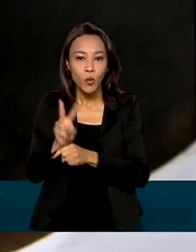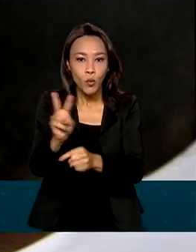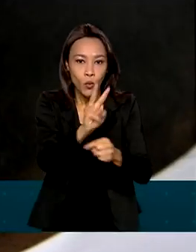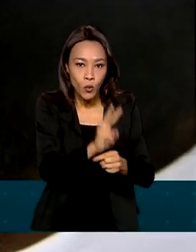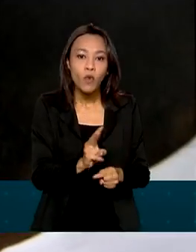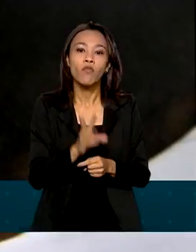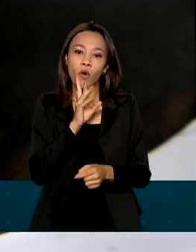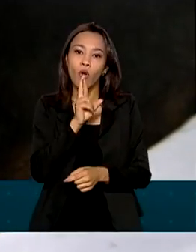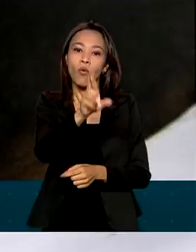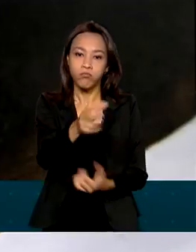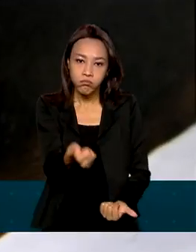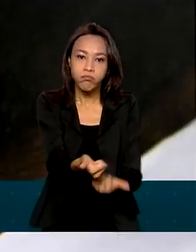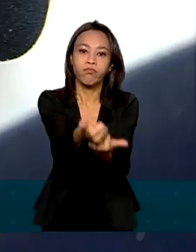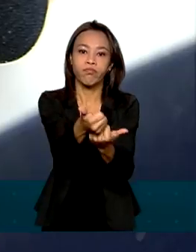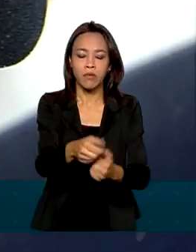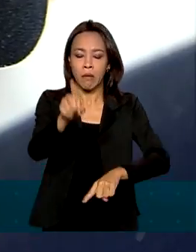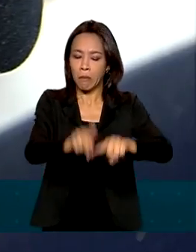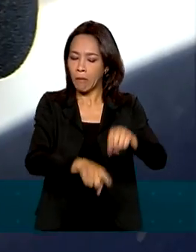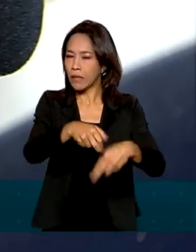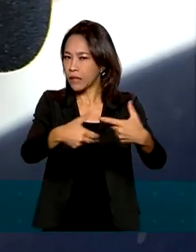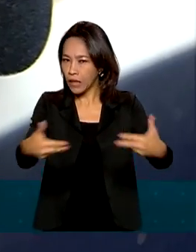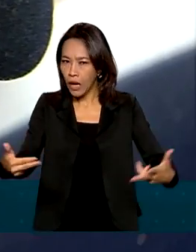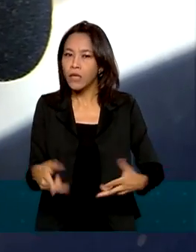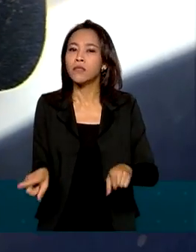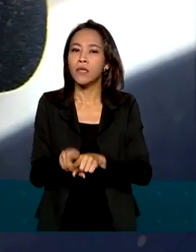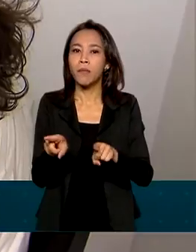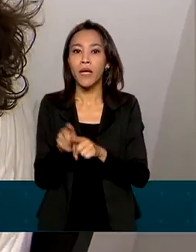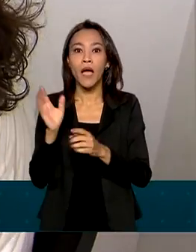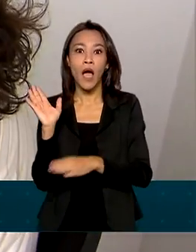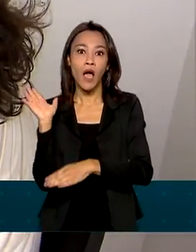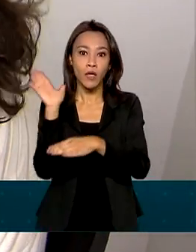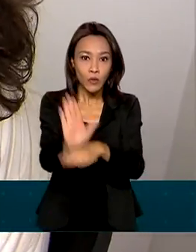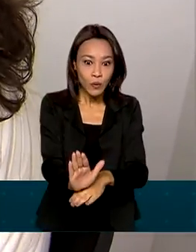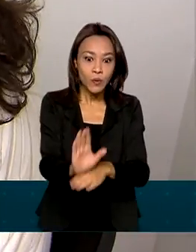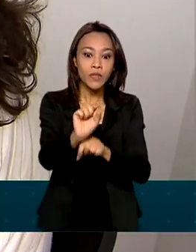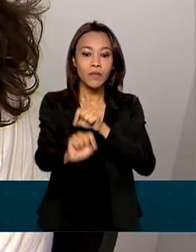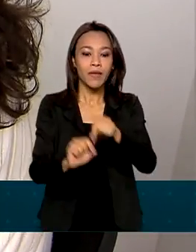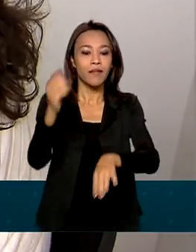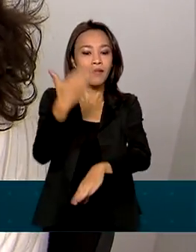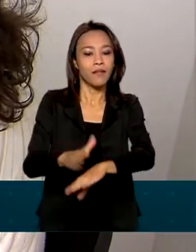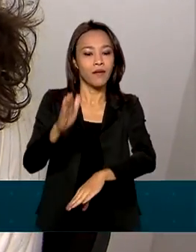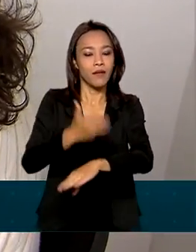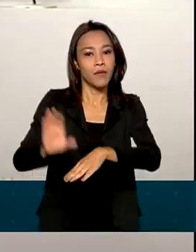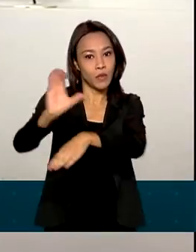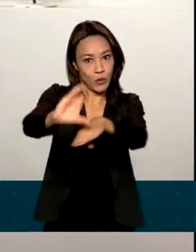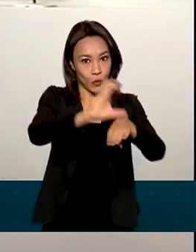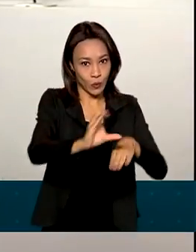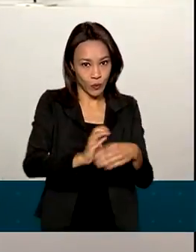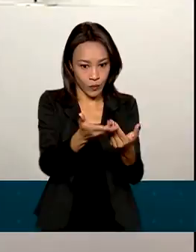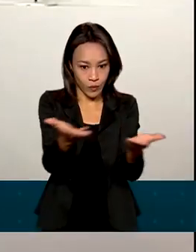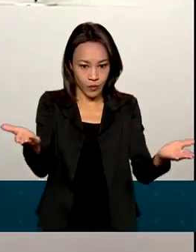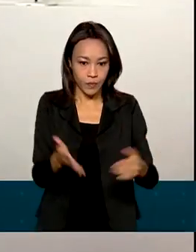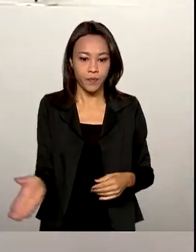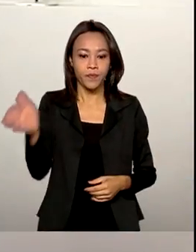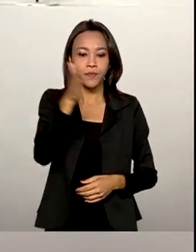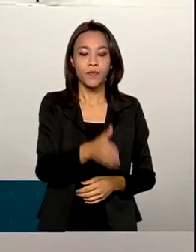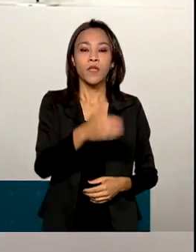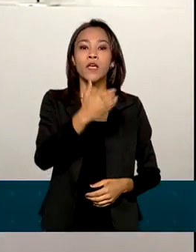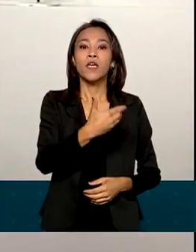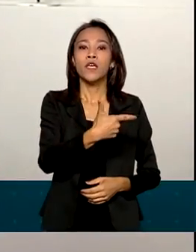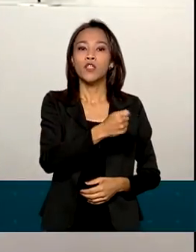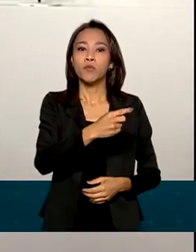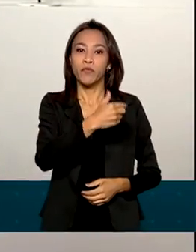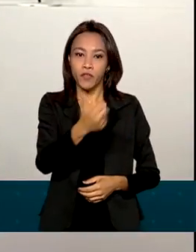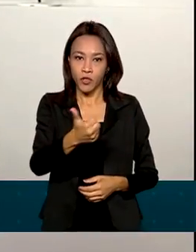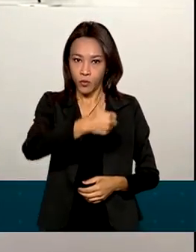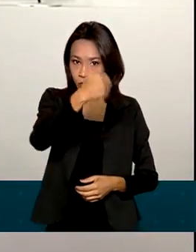atendidos. Além de equipamentos, a ajuda chegou em forma de capacitação técnica. Em 2021, já nesse primeiro